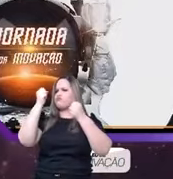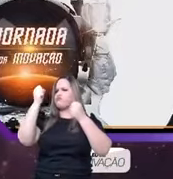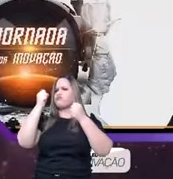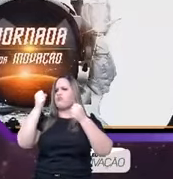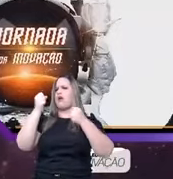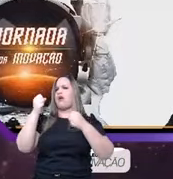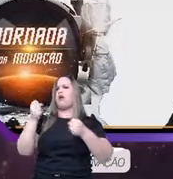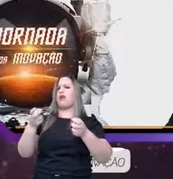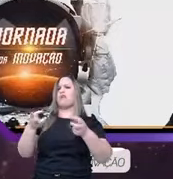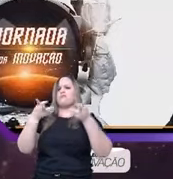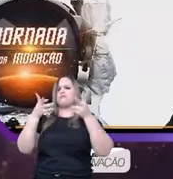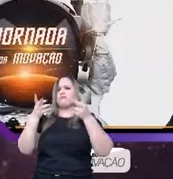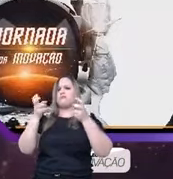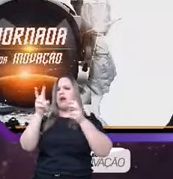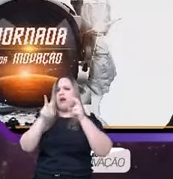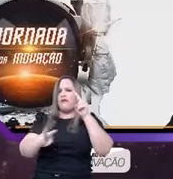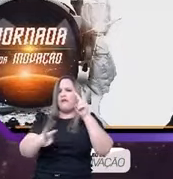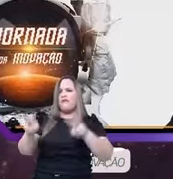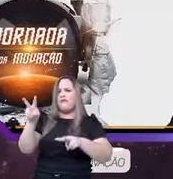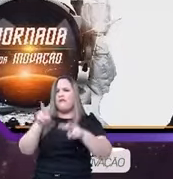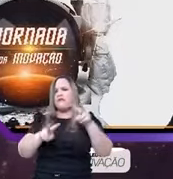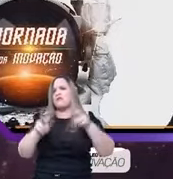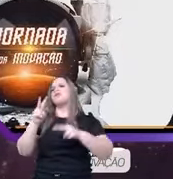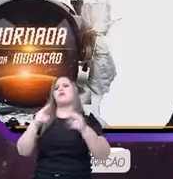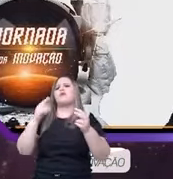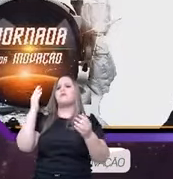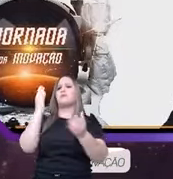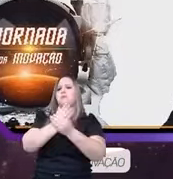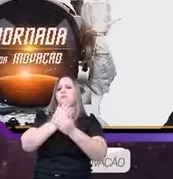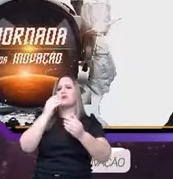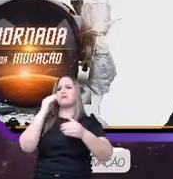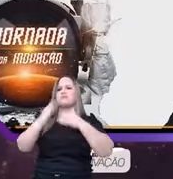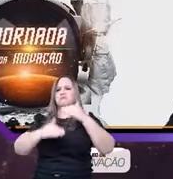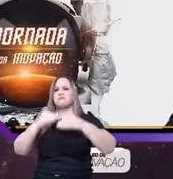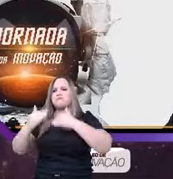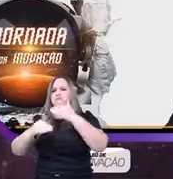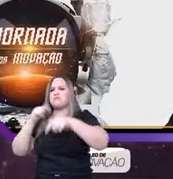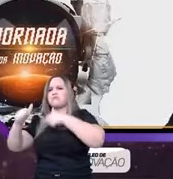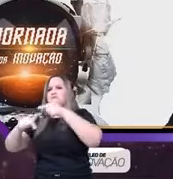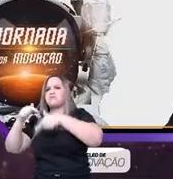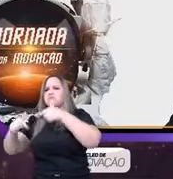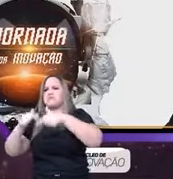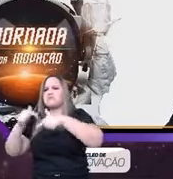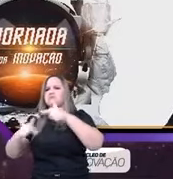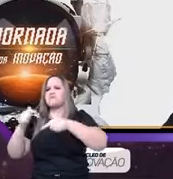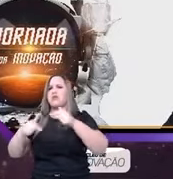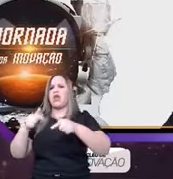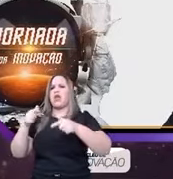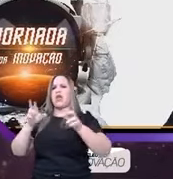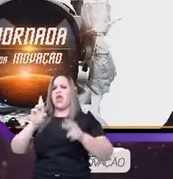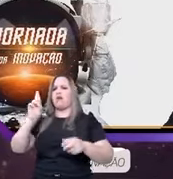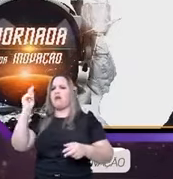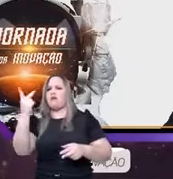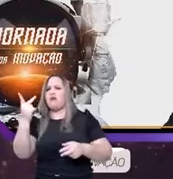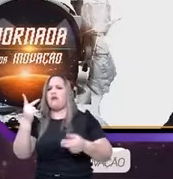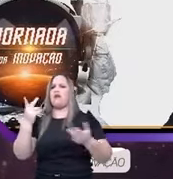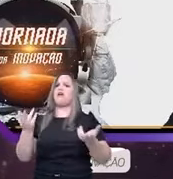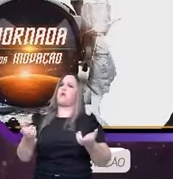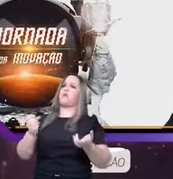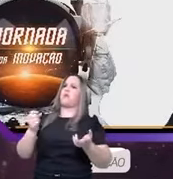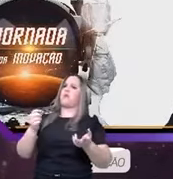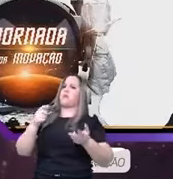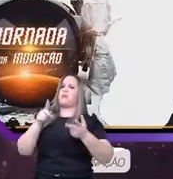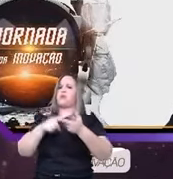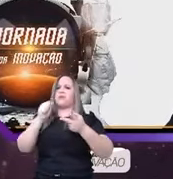vejo que alguns processos, uma modernização de alguns processos de trabalho no sentido de departamentos de RH, ou até de uma